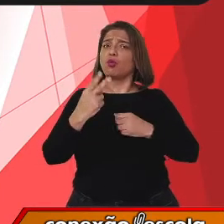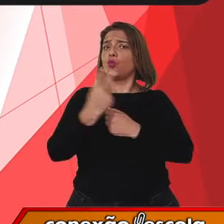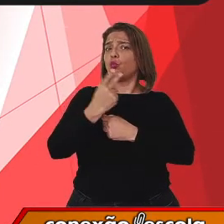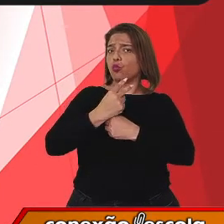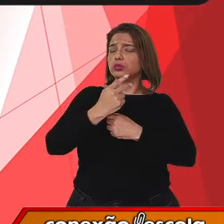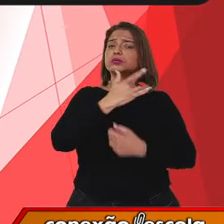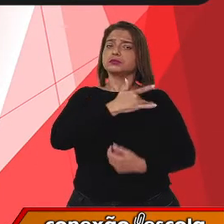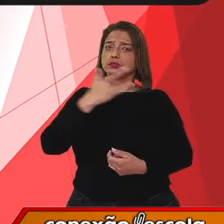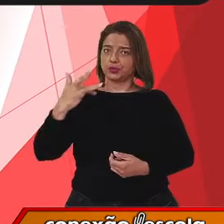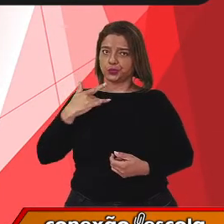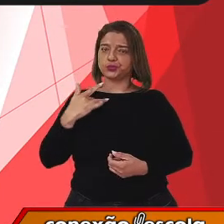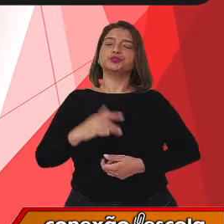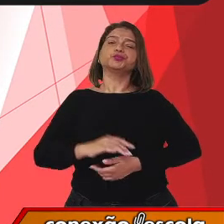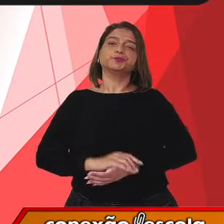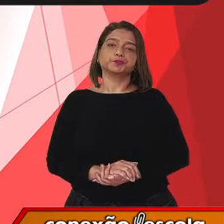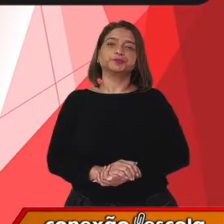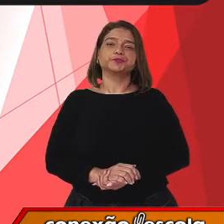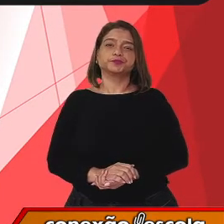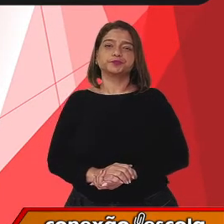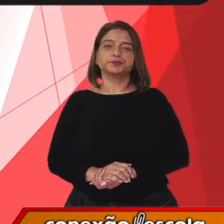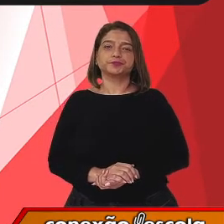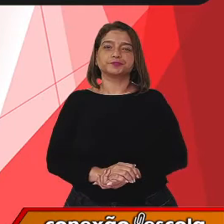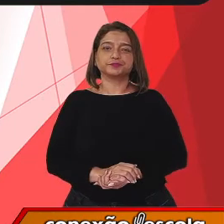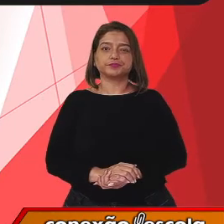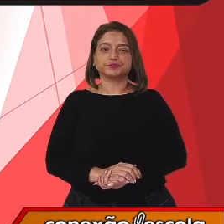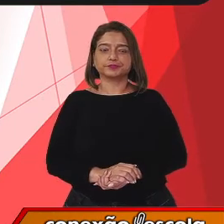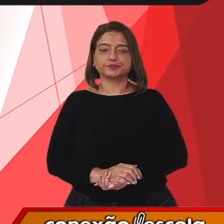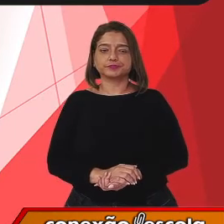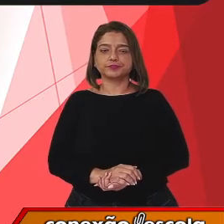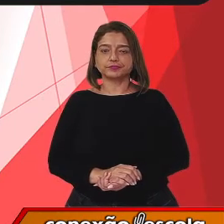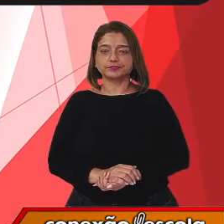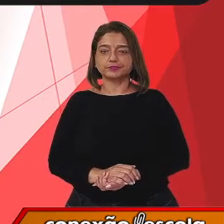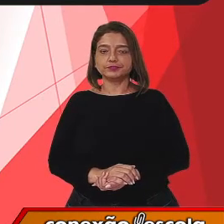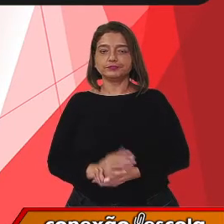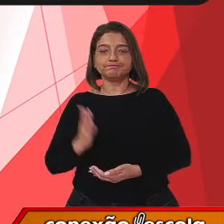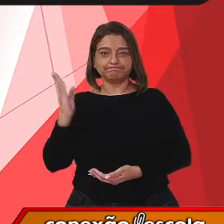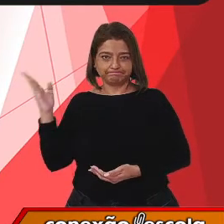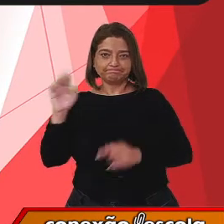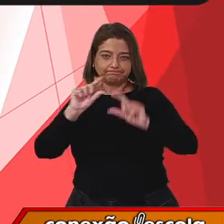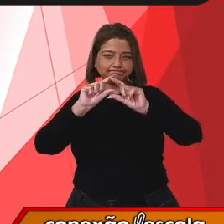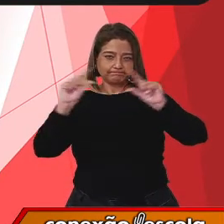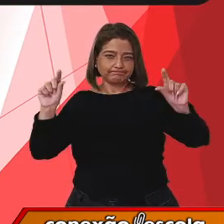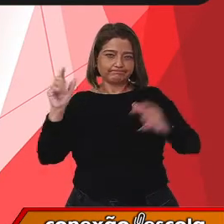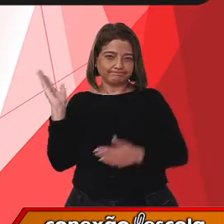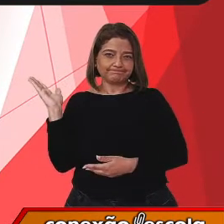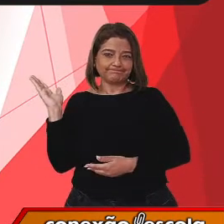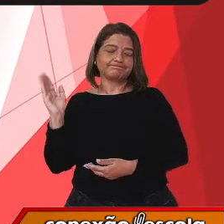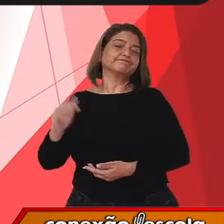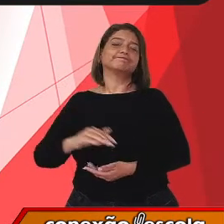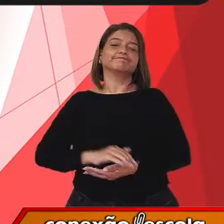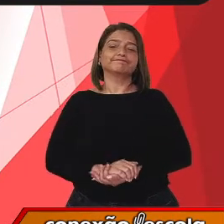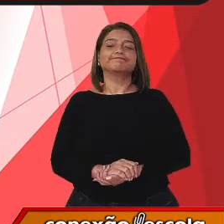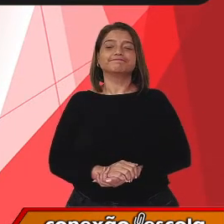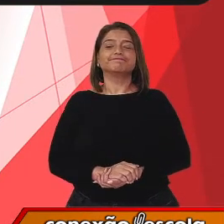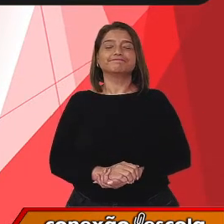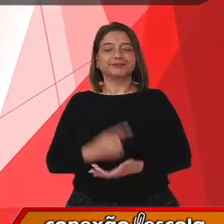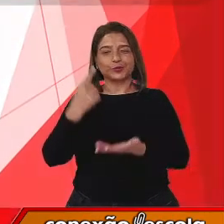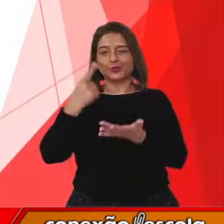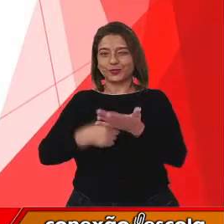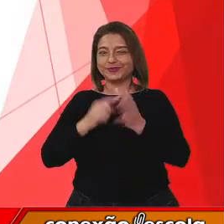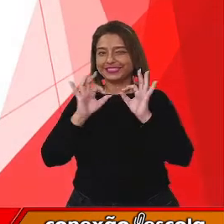certinho? Wash your hands often, especially before eating and after using the restroom.